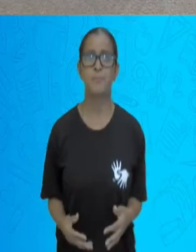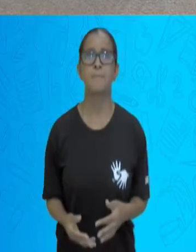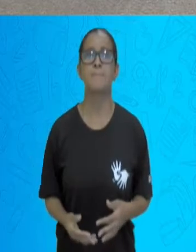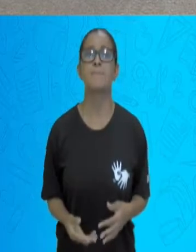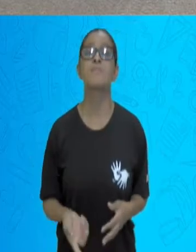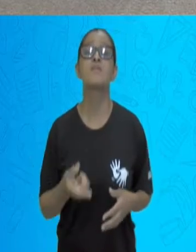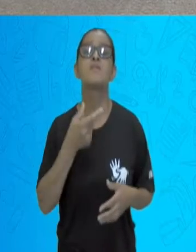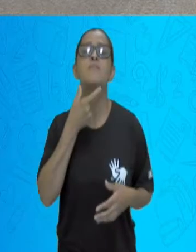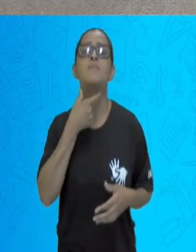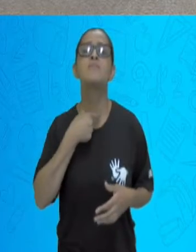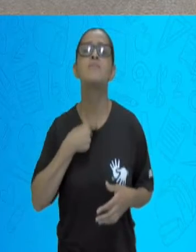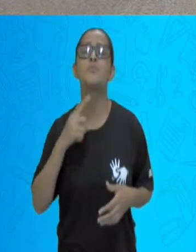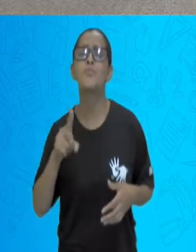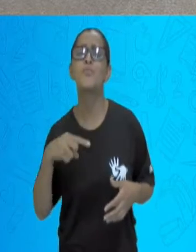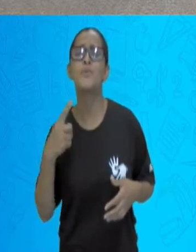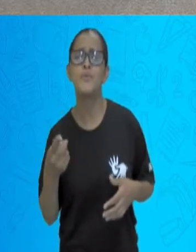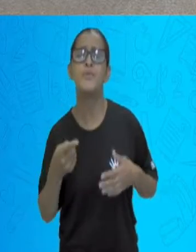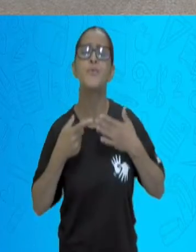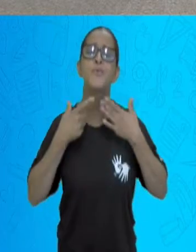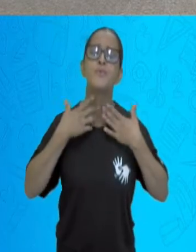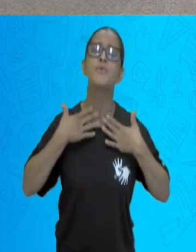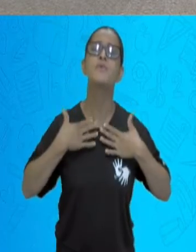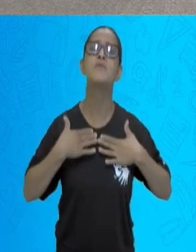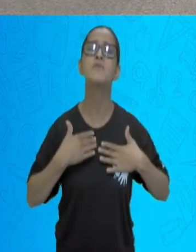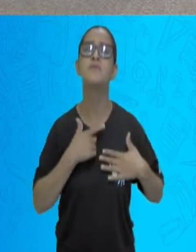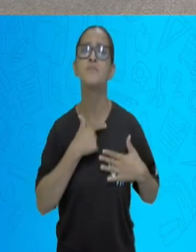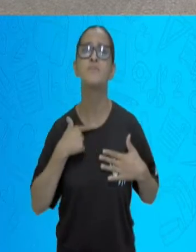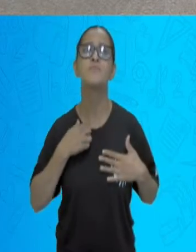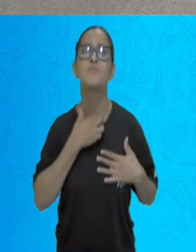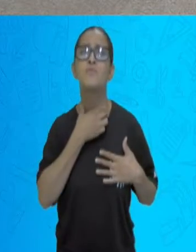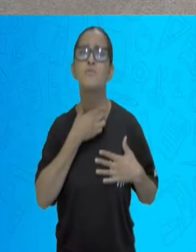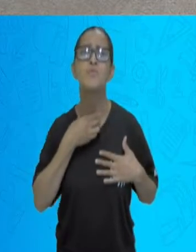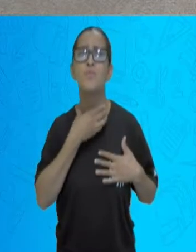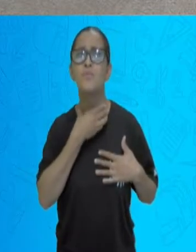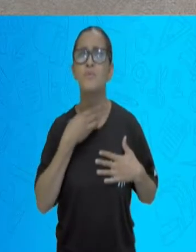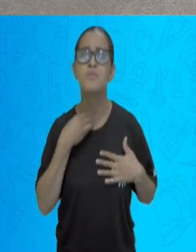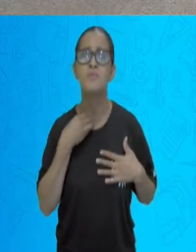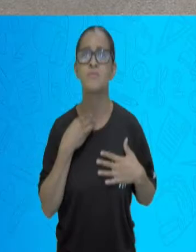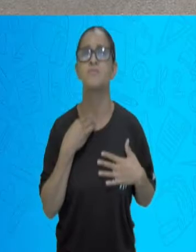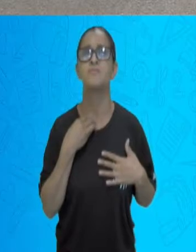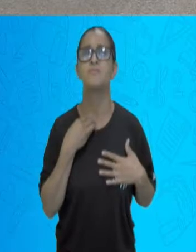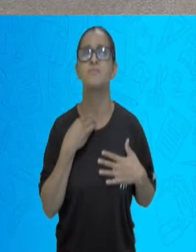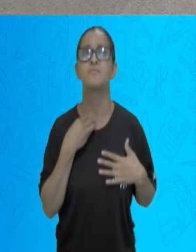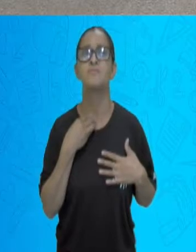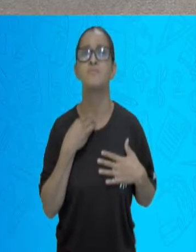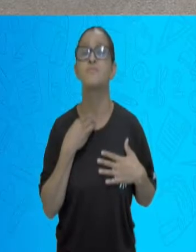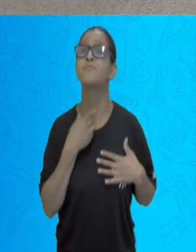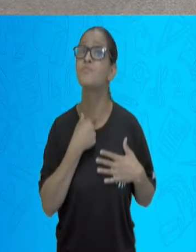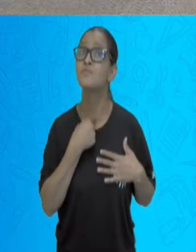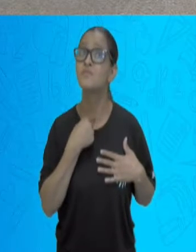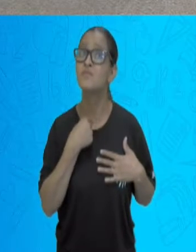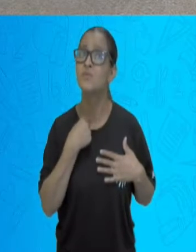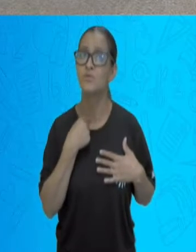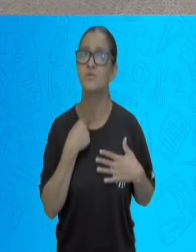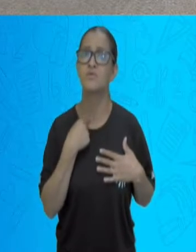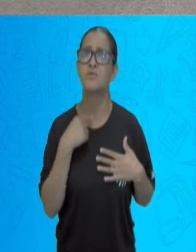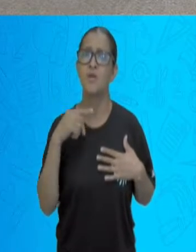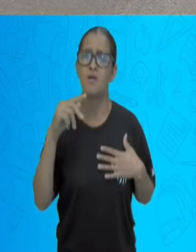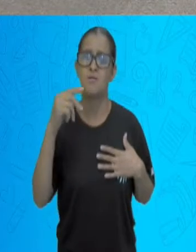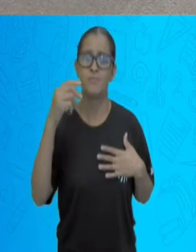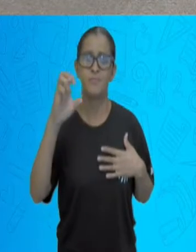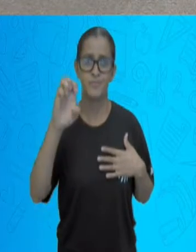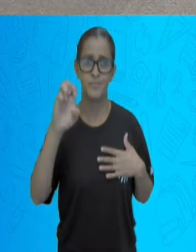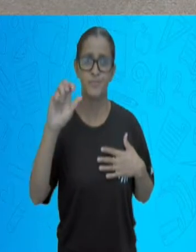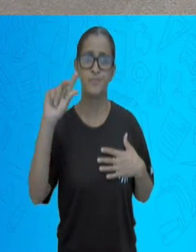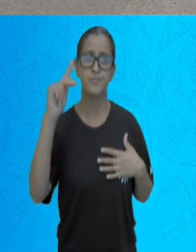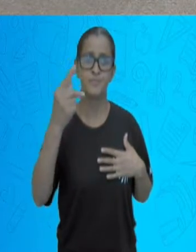a laringe. Lá na laringe, a gente tem uma estruturazinha chamada de epiglote.